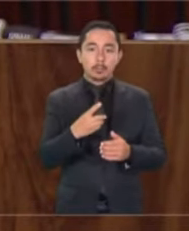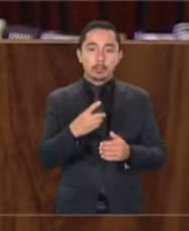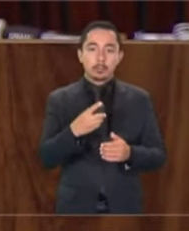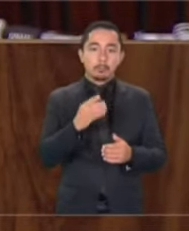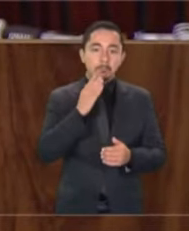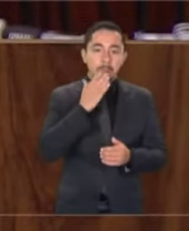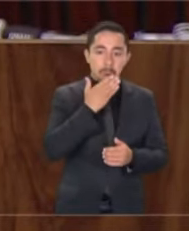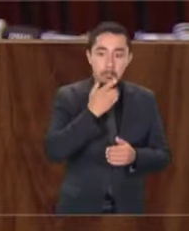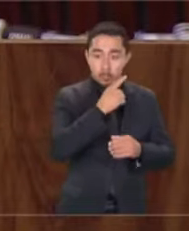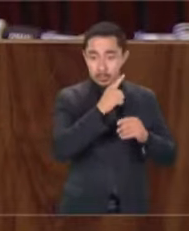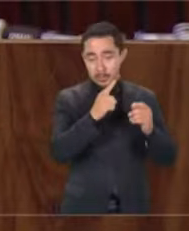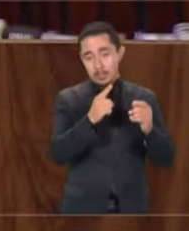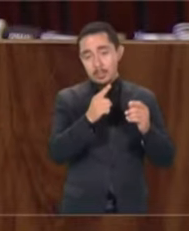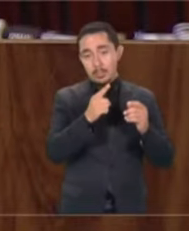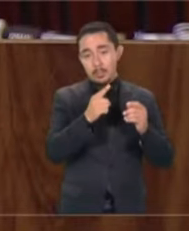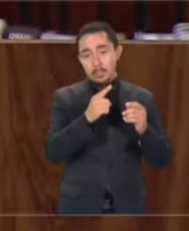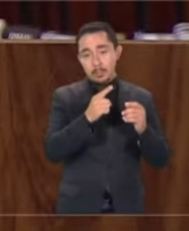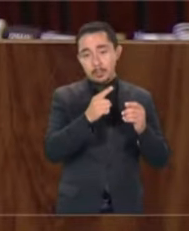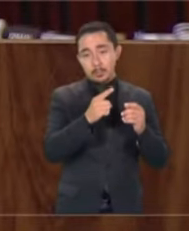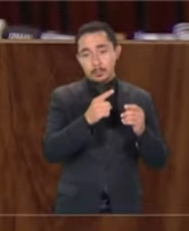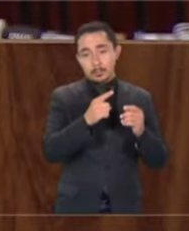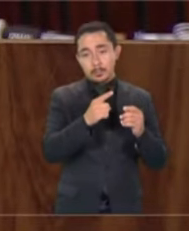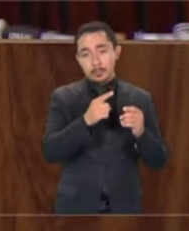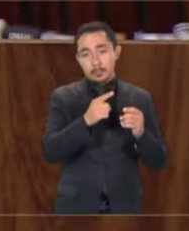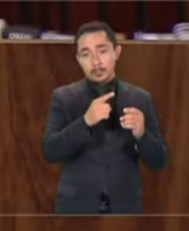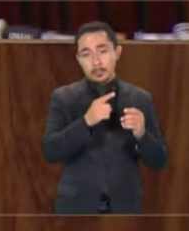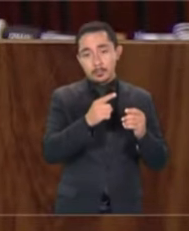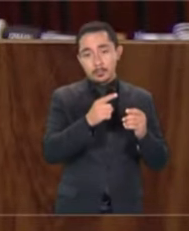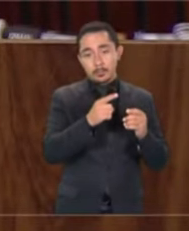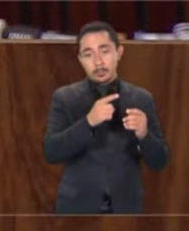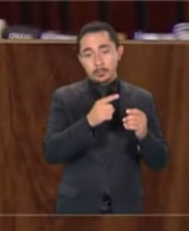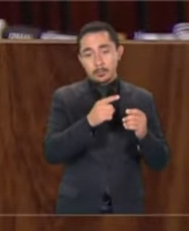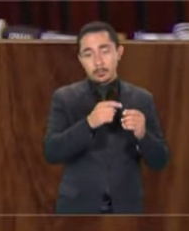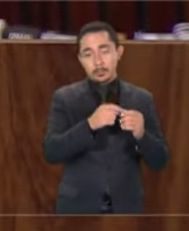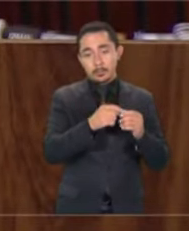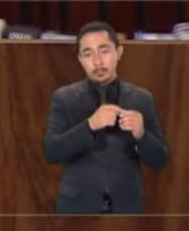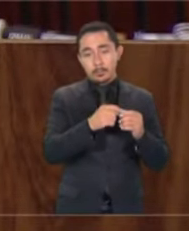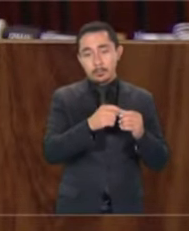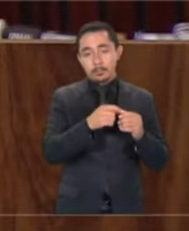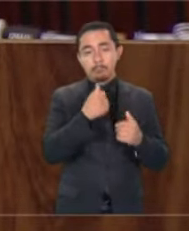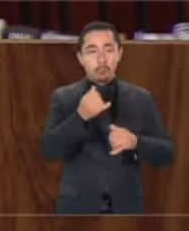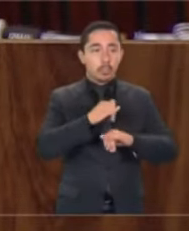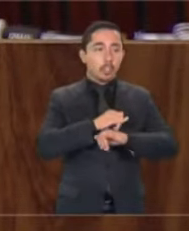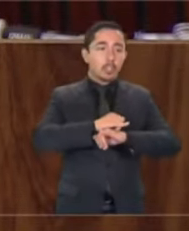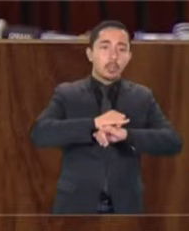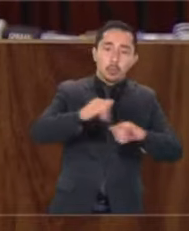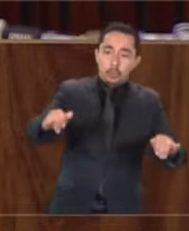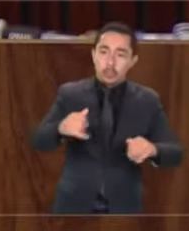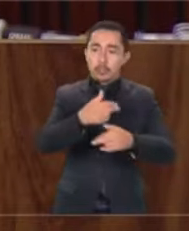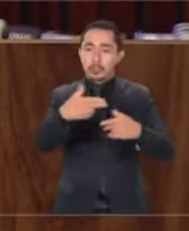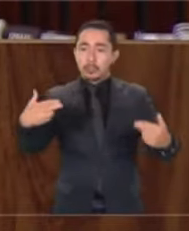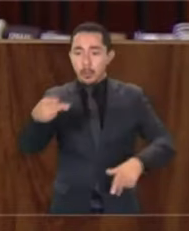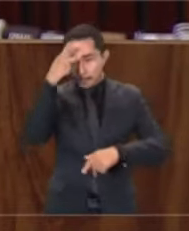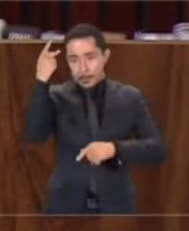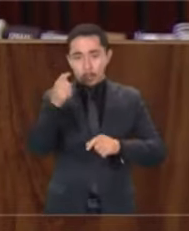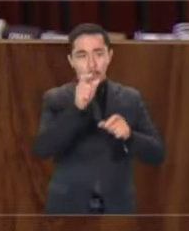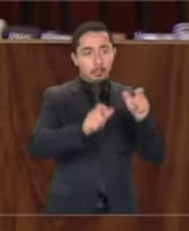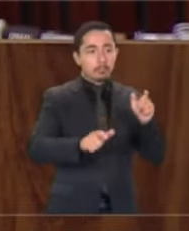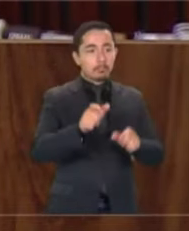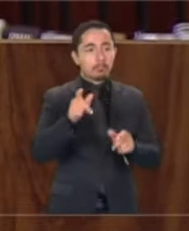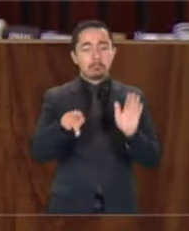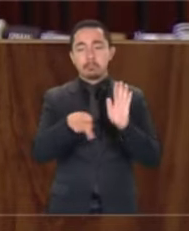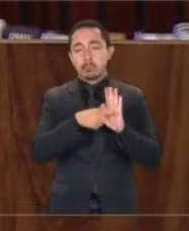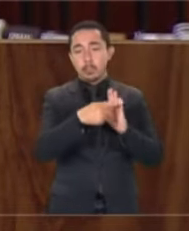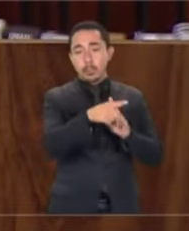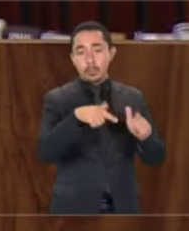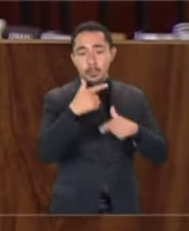sendo excepcional qualquer tipo de intervenção estatal na divulgação de notícias e de opiniões. A liberdade de